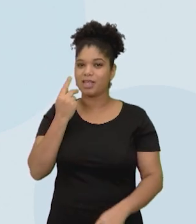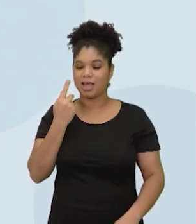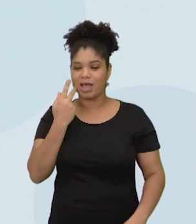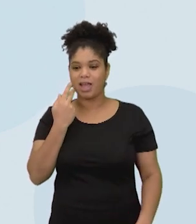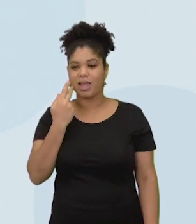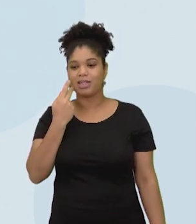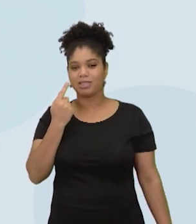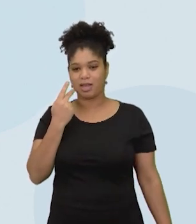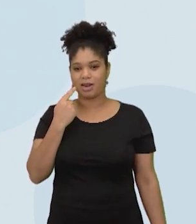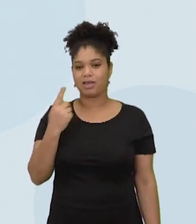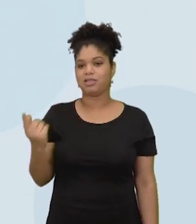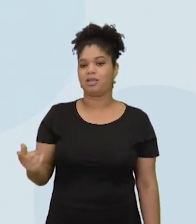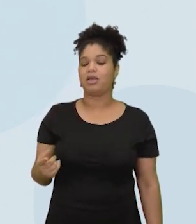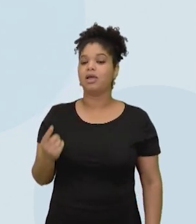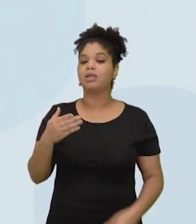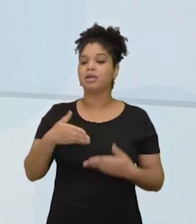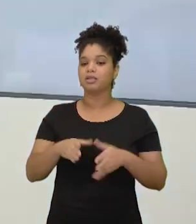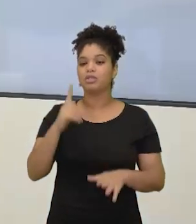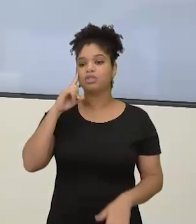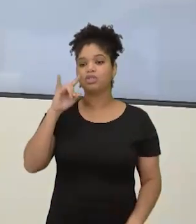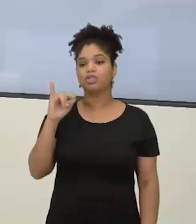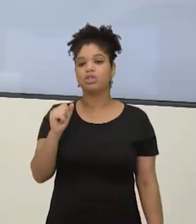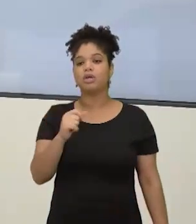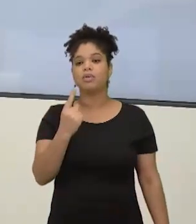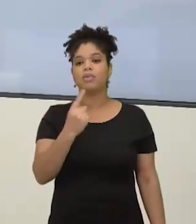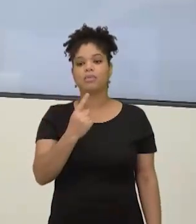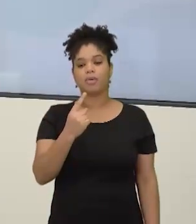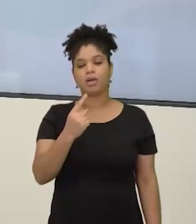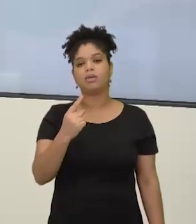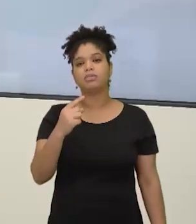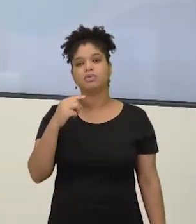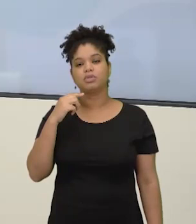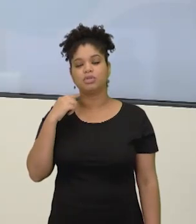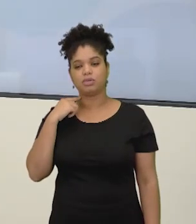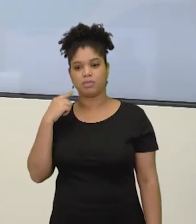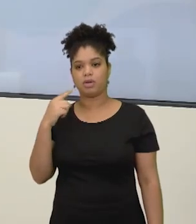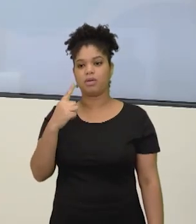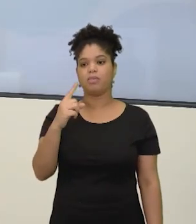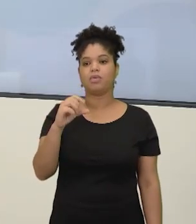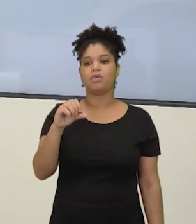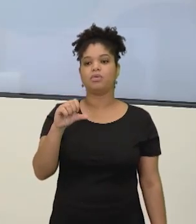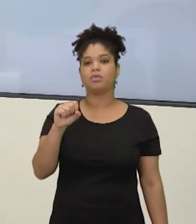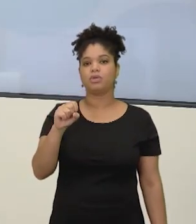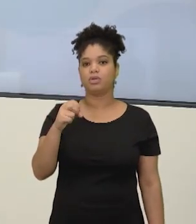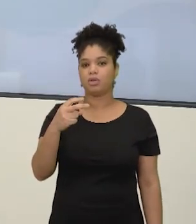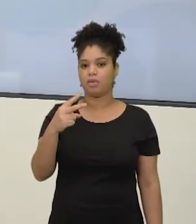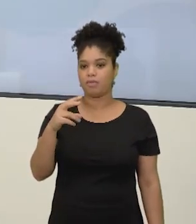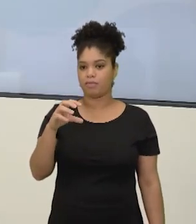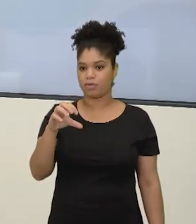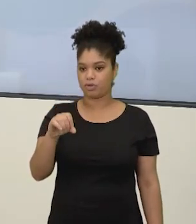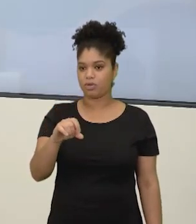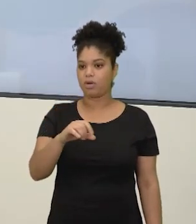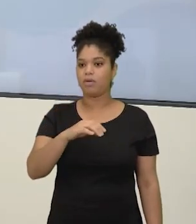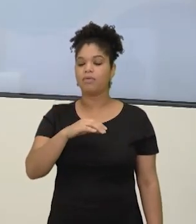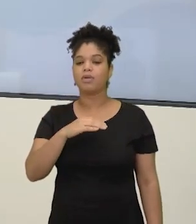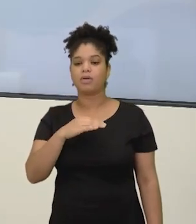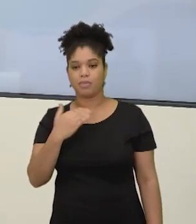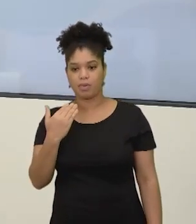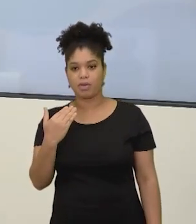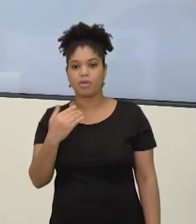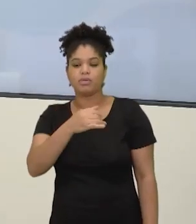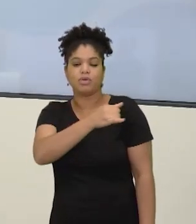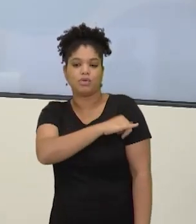Fortaleza, nascido em 1º de maio de 1829, no Rio de Janeiro, 12 de dezembro de 1877. Estou complicando a data, mas está